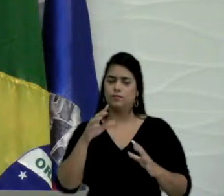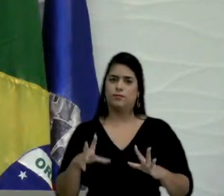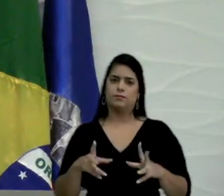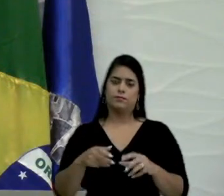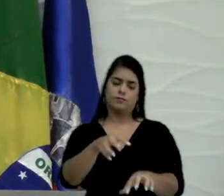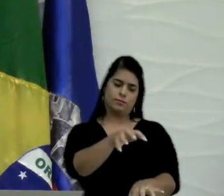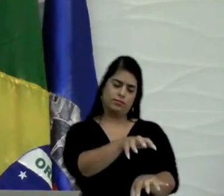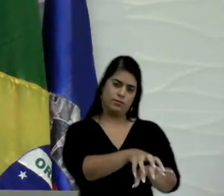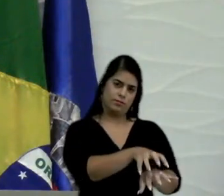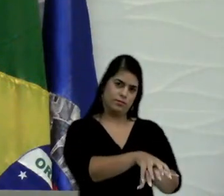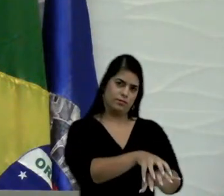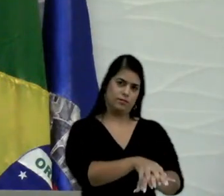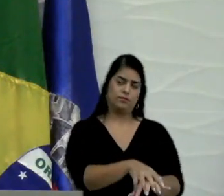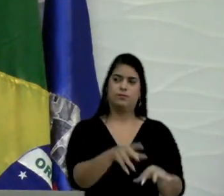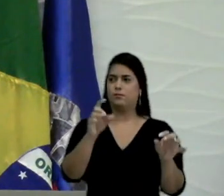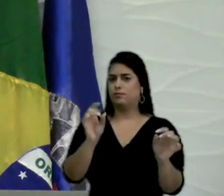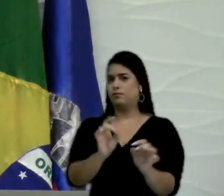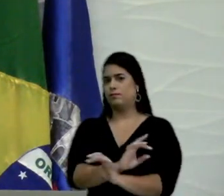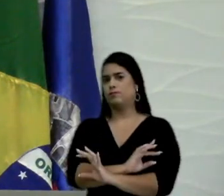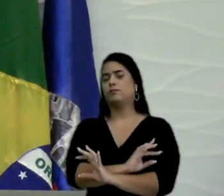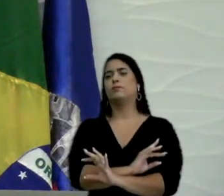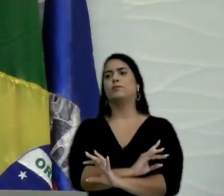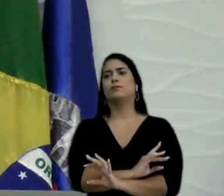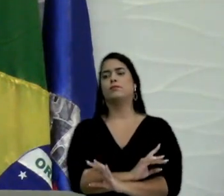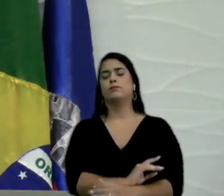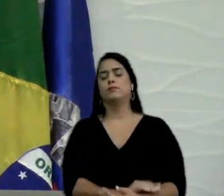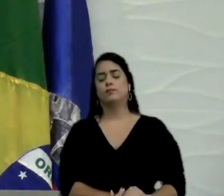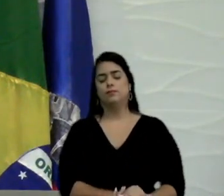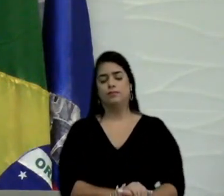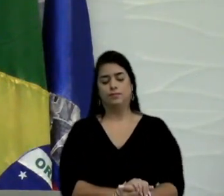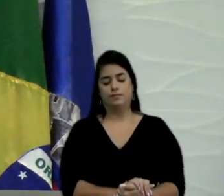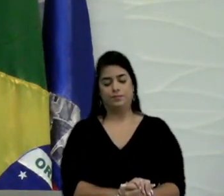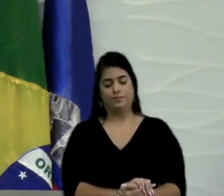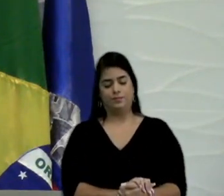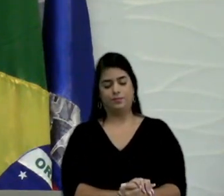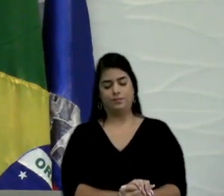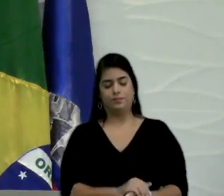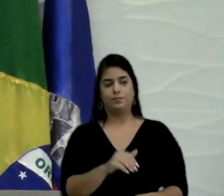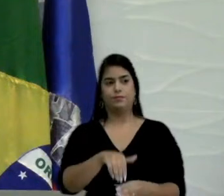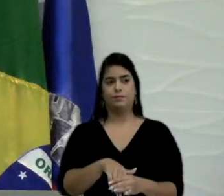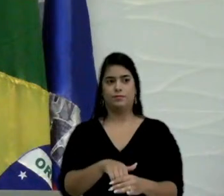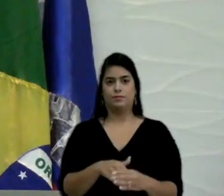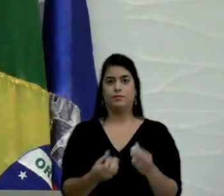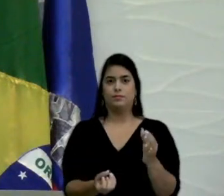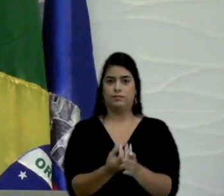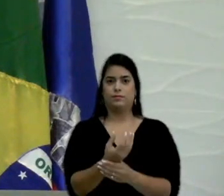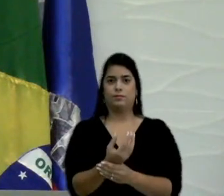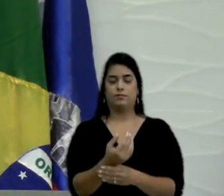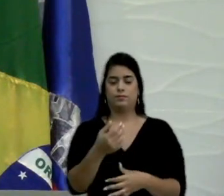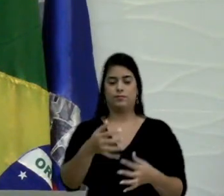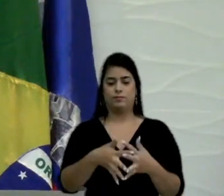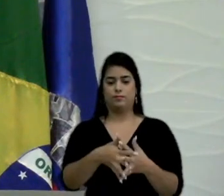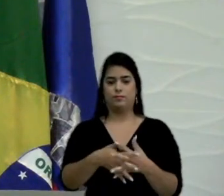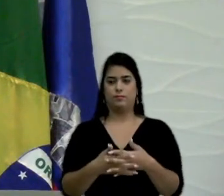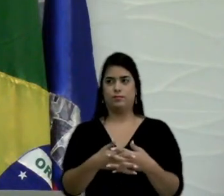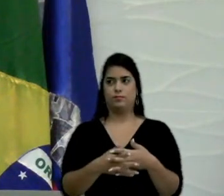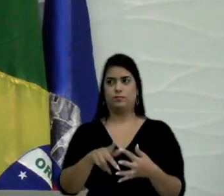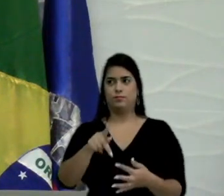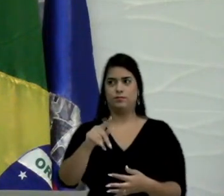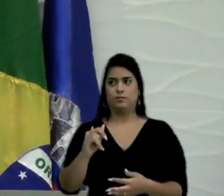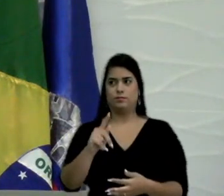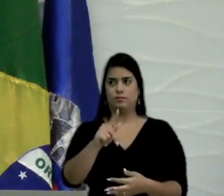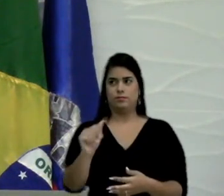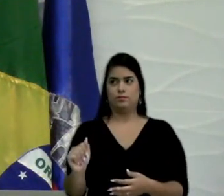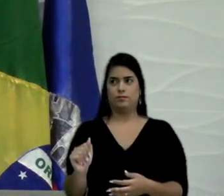incluso quando foi extinto quando foi voltado implantado a operação pipa pelo exército brasileiro através do